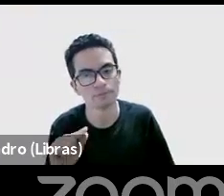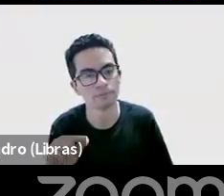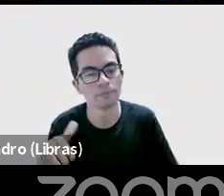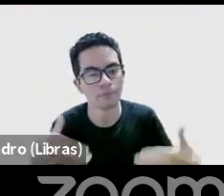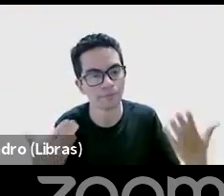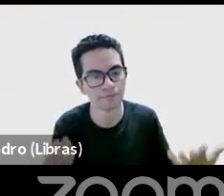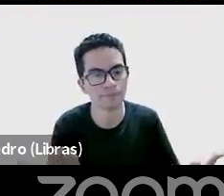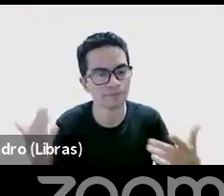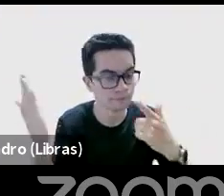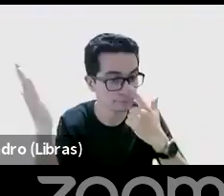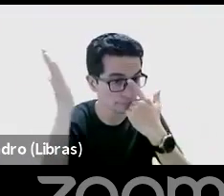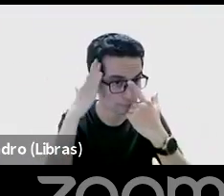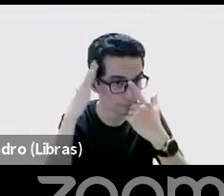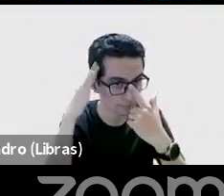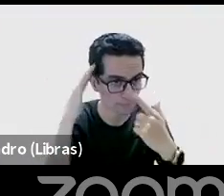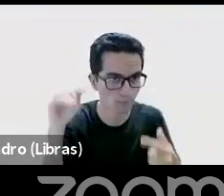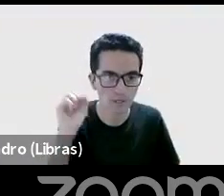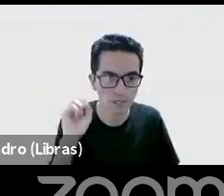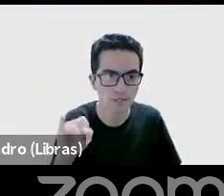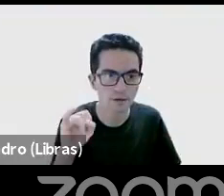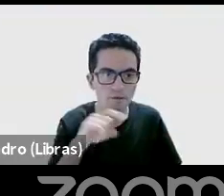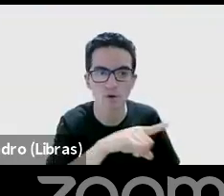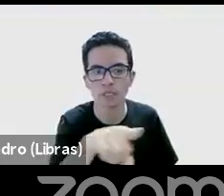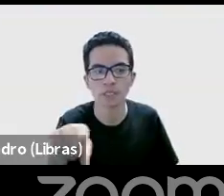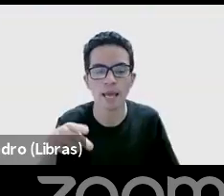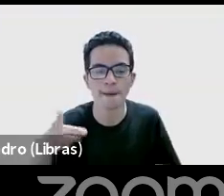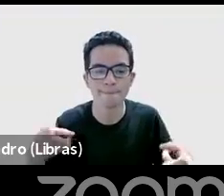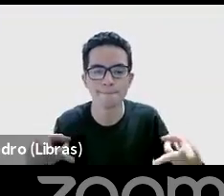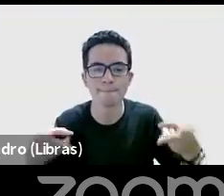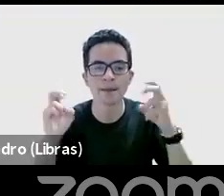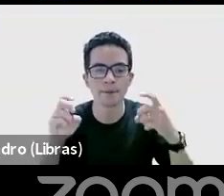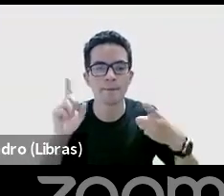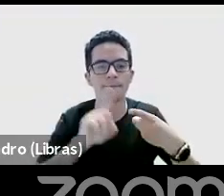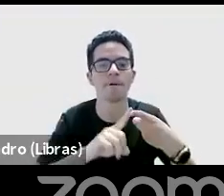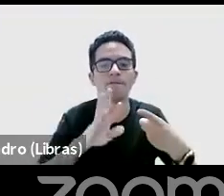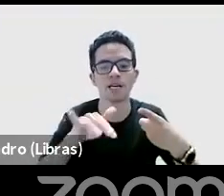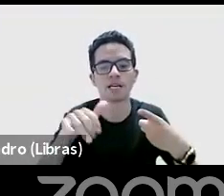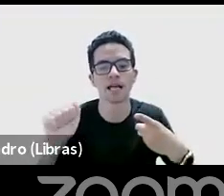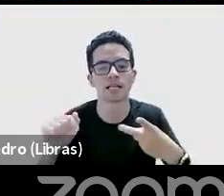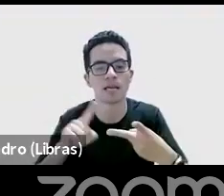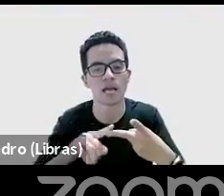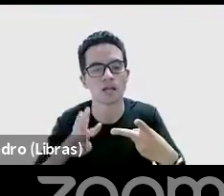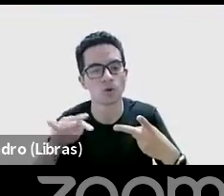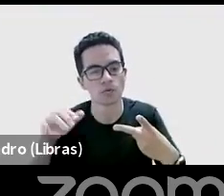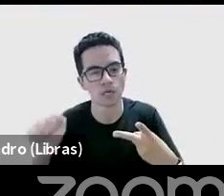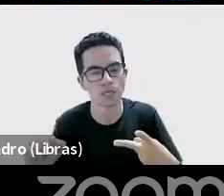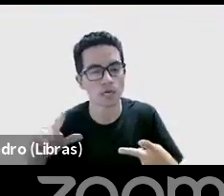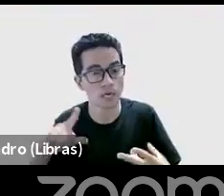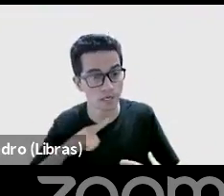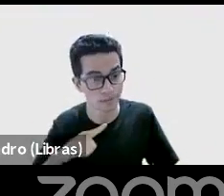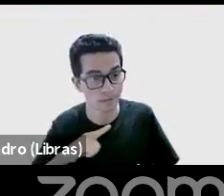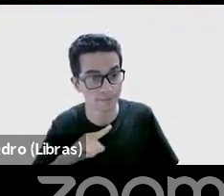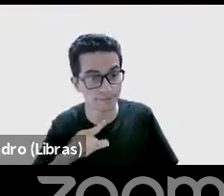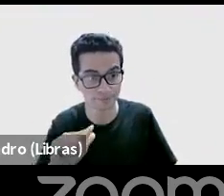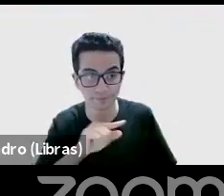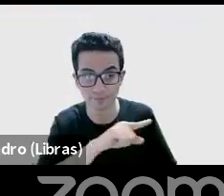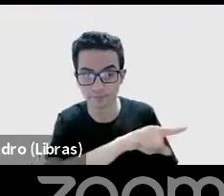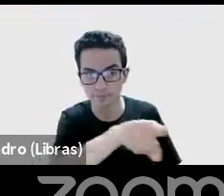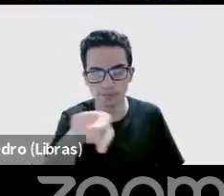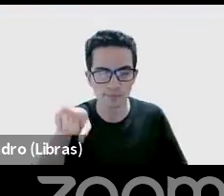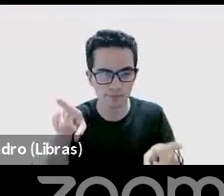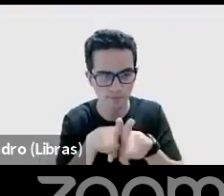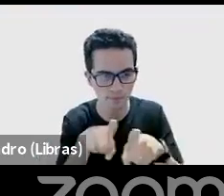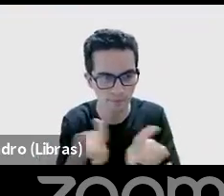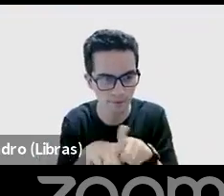se, né, se vocês observaram isso, né, mas Fernanda, né, Antonieta, que fizeram lá fizeram comentário